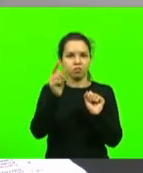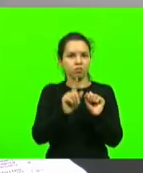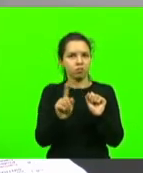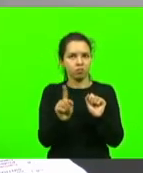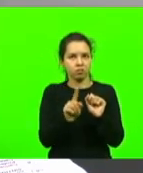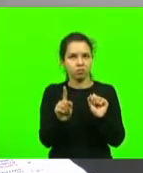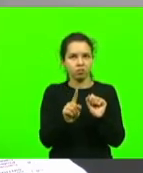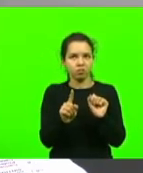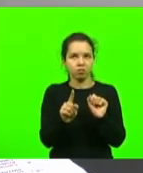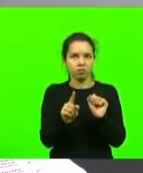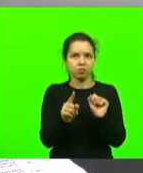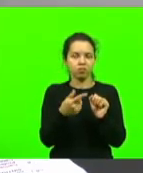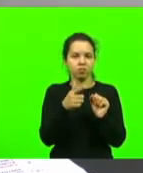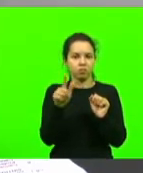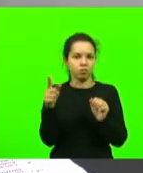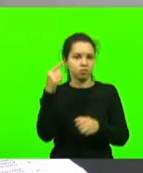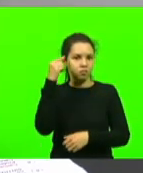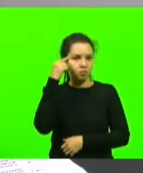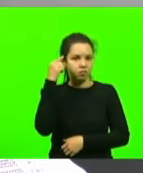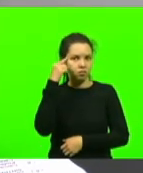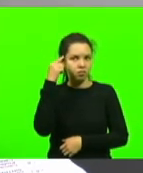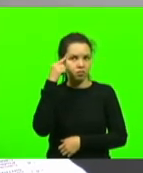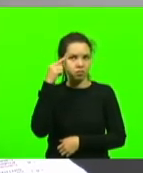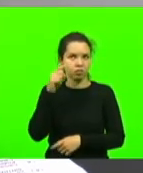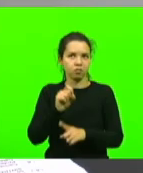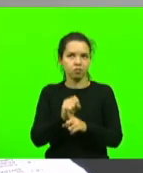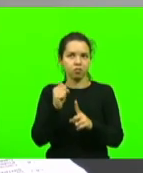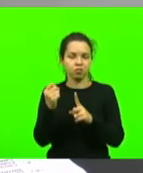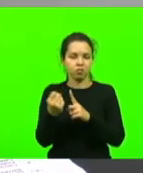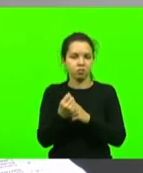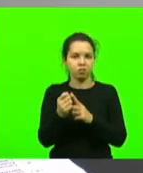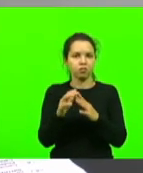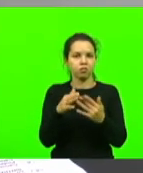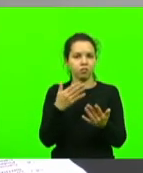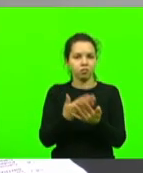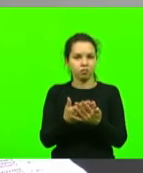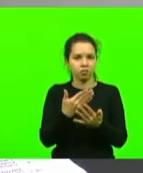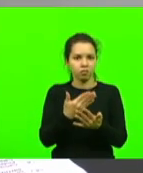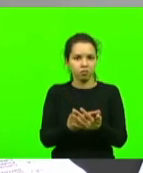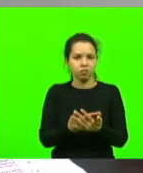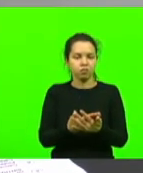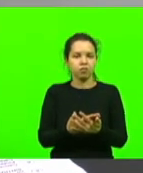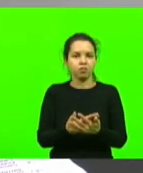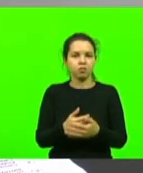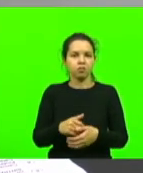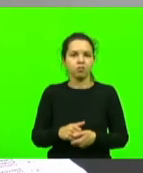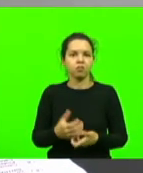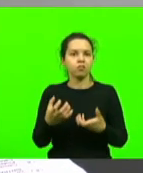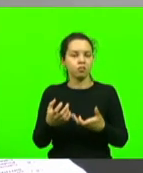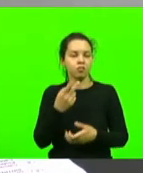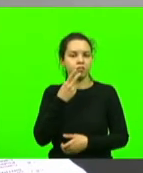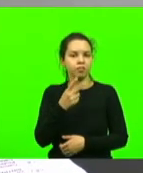é outra Perspectiva da função social da escola então eu quero dizer com isso que